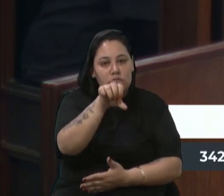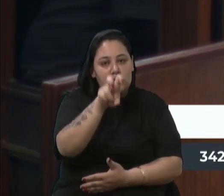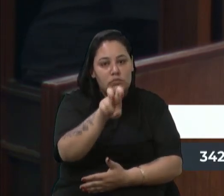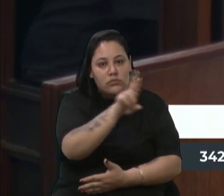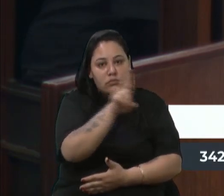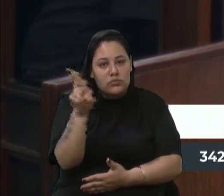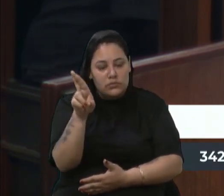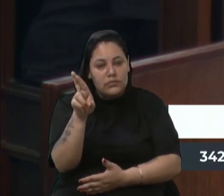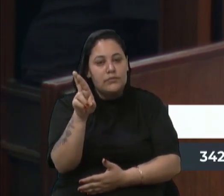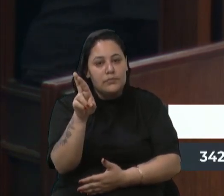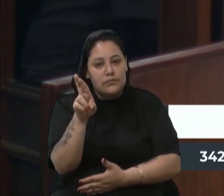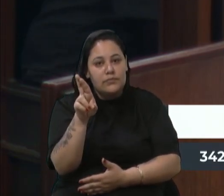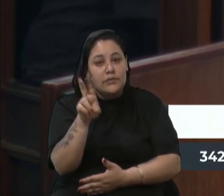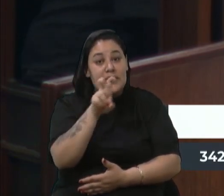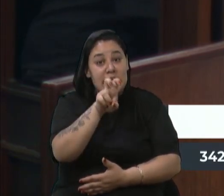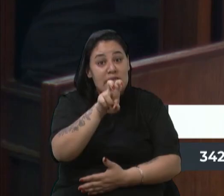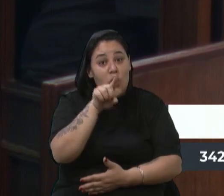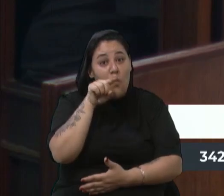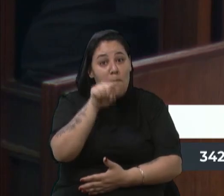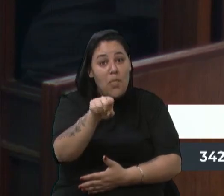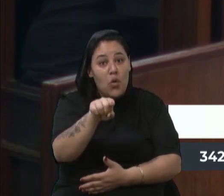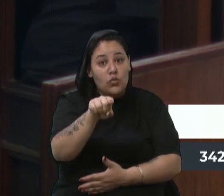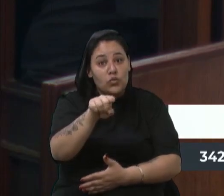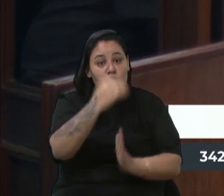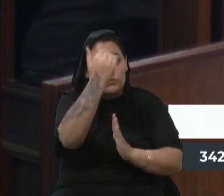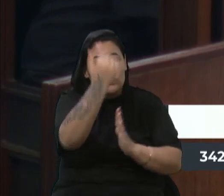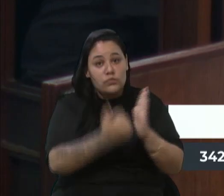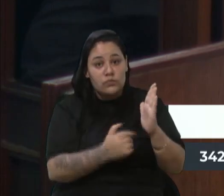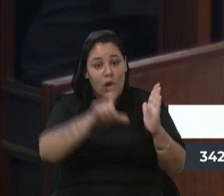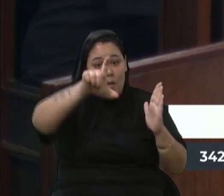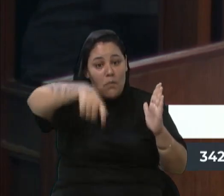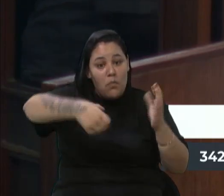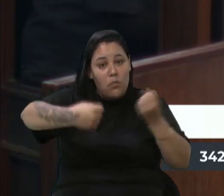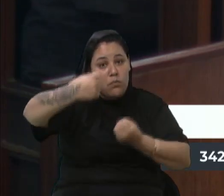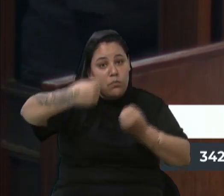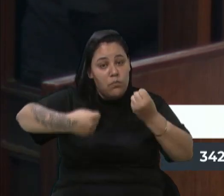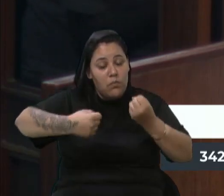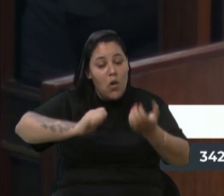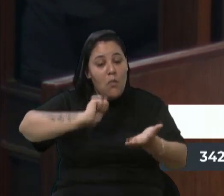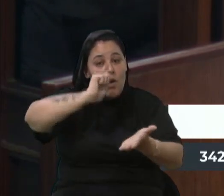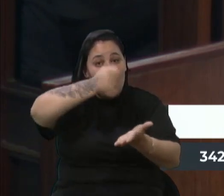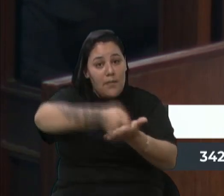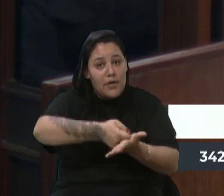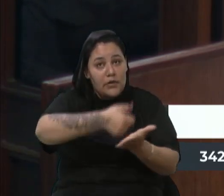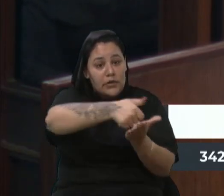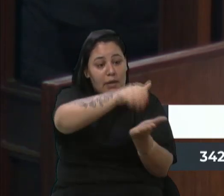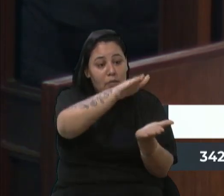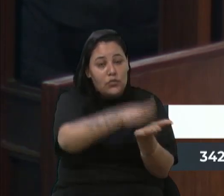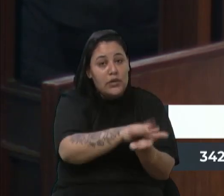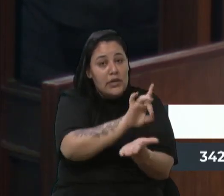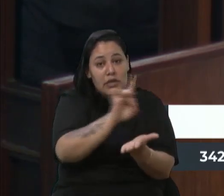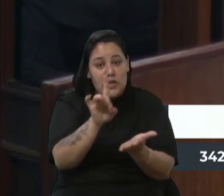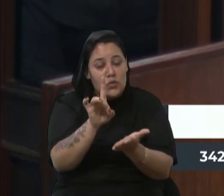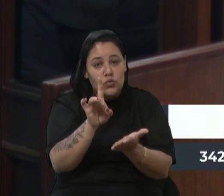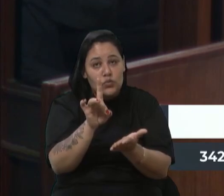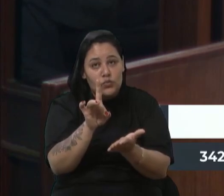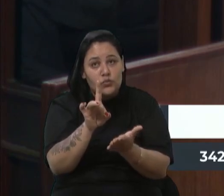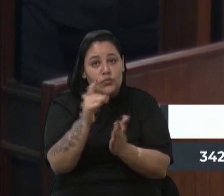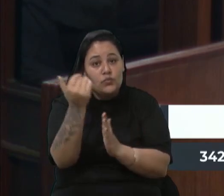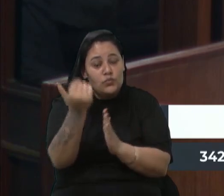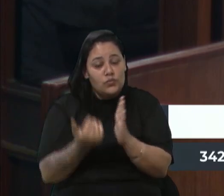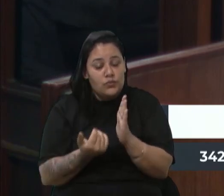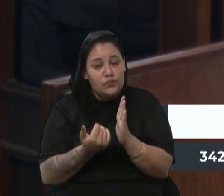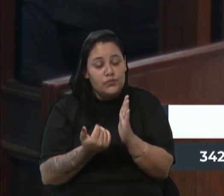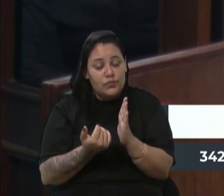195,23 e 5 pontos na Carteira Nacional de Habilitação. O pagamento da multa não elimina o débito com a concessionária. Ainda assim,